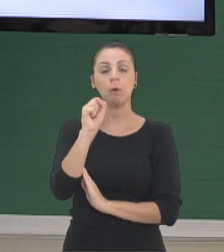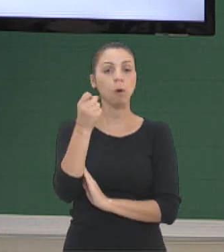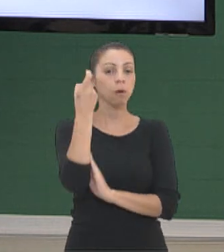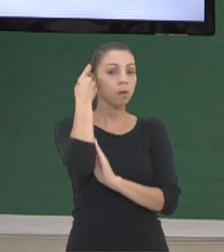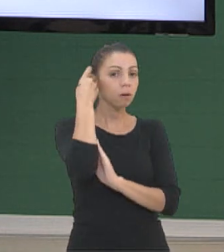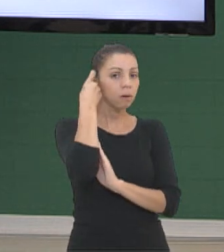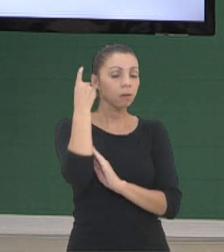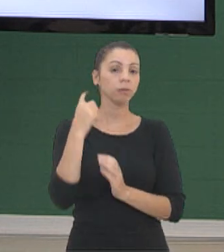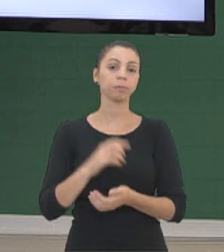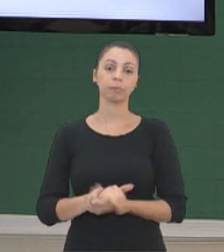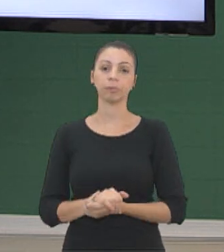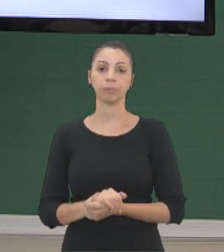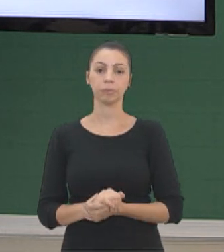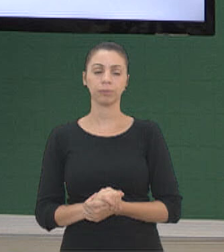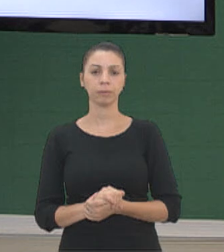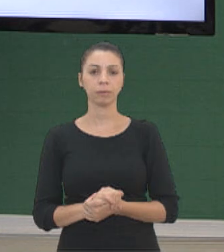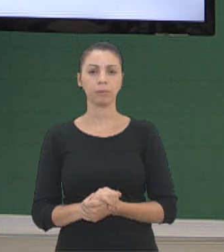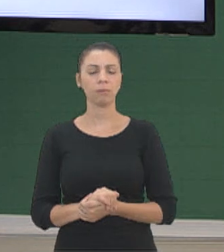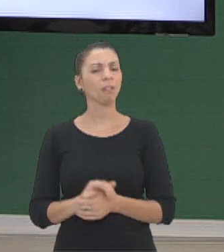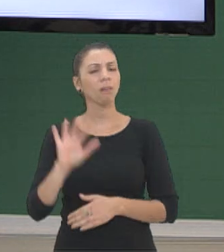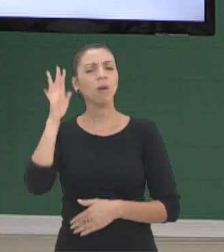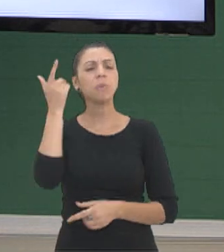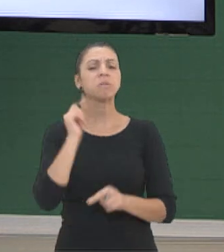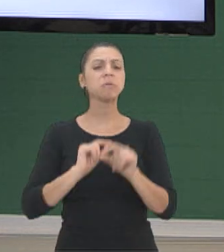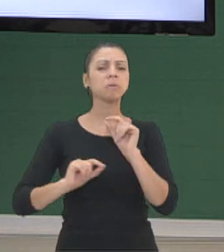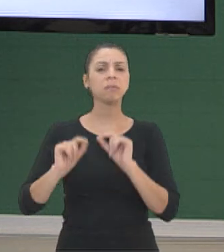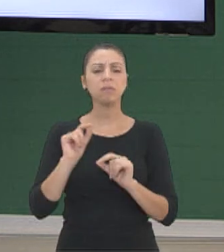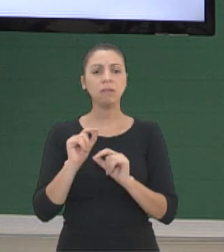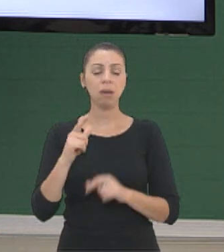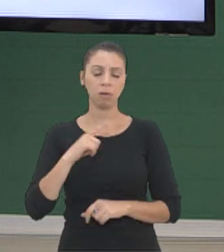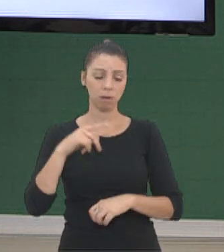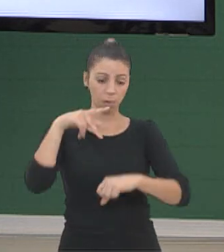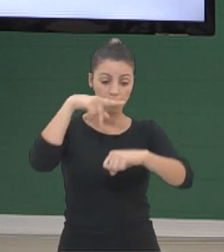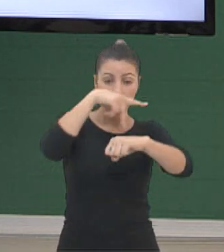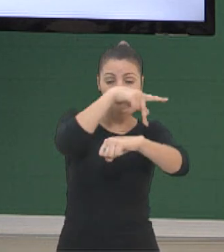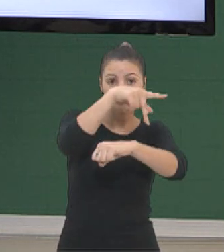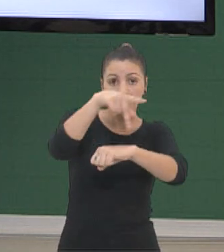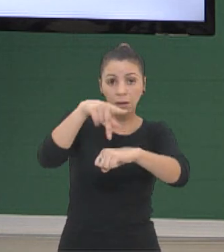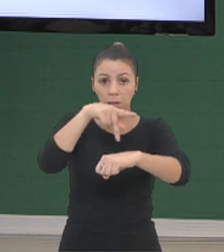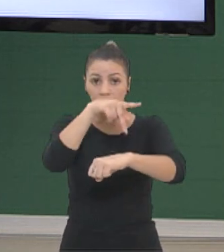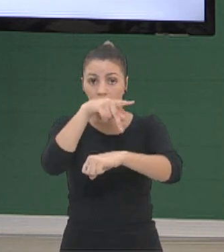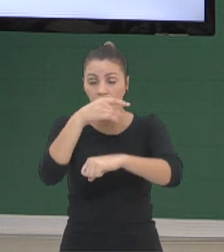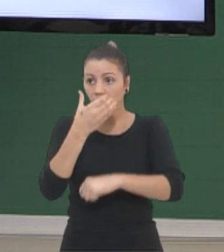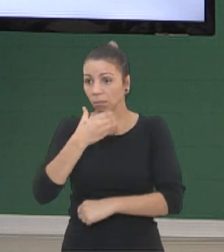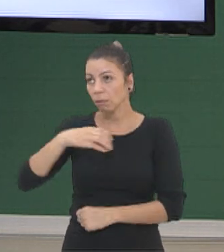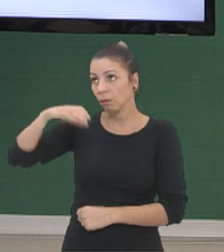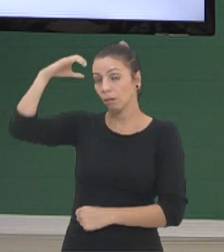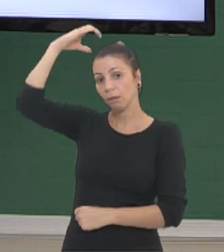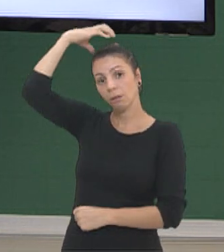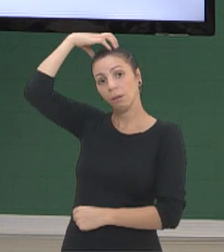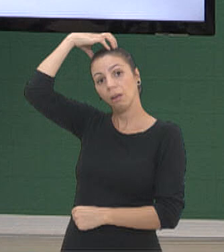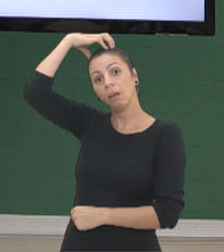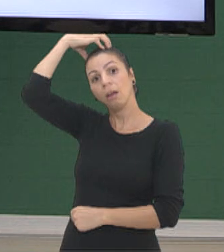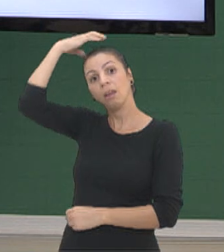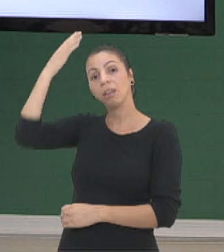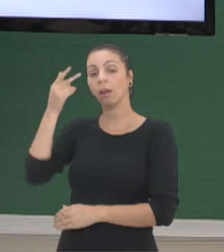fraternidade. Aí o que vai acontecer? Eu tenho o país que tem um rei conspirador,